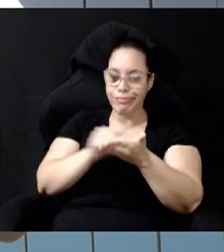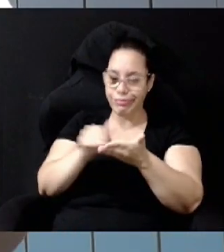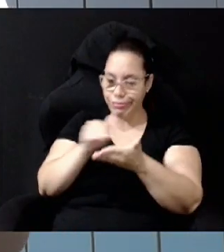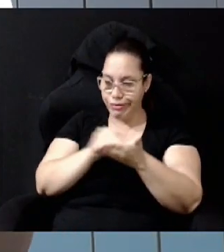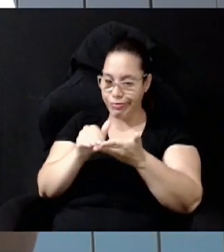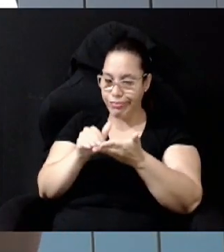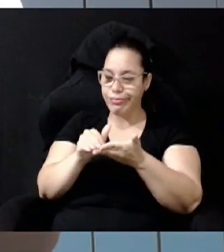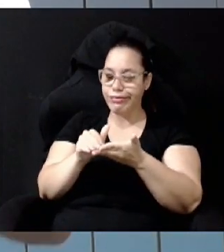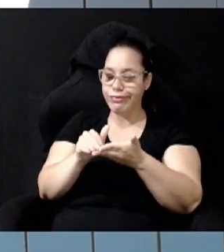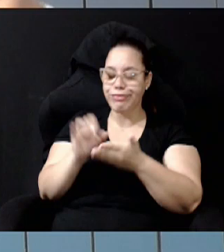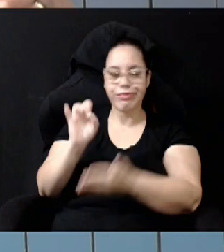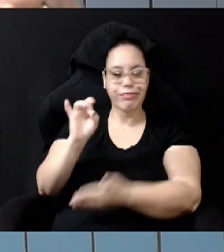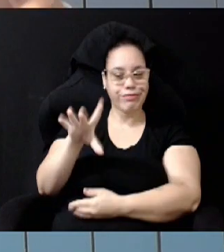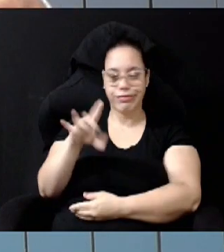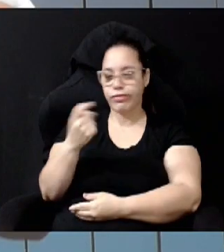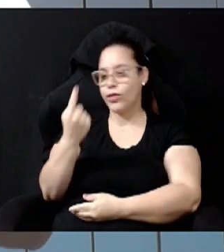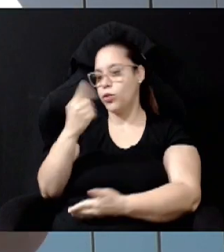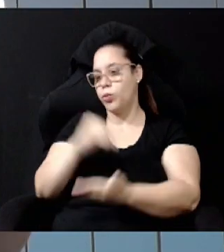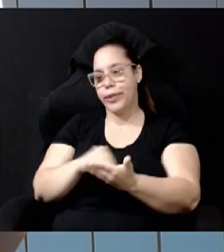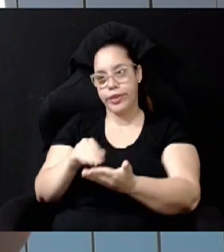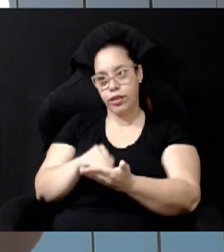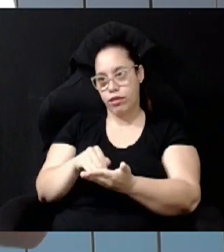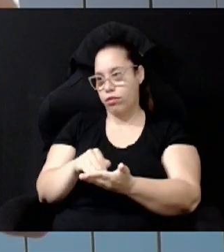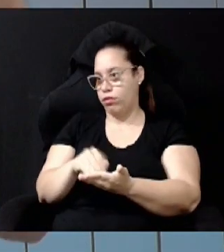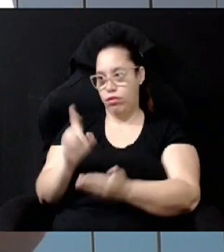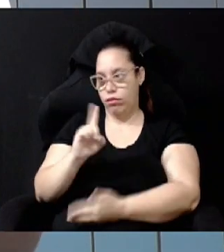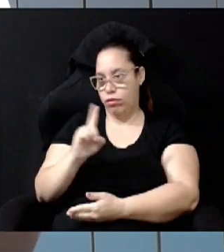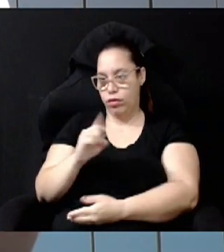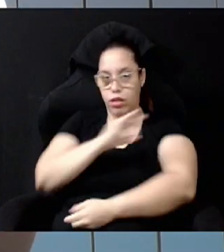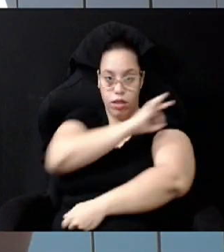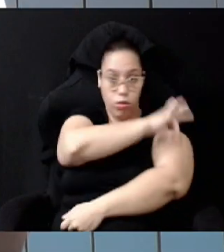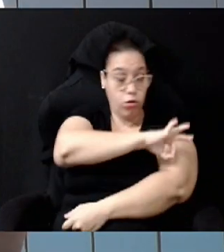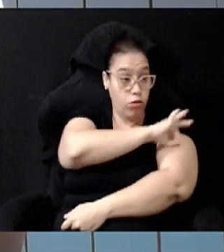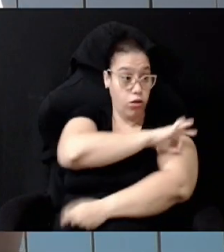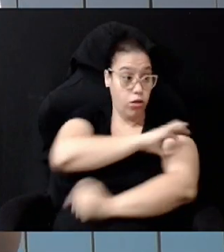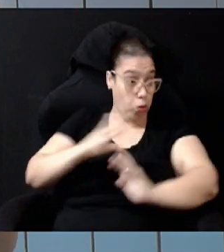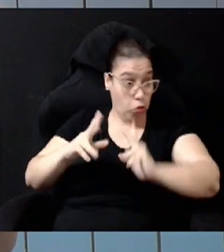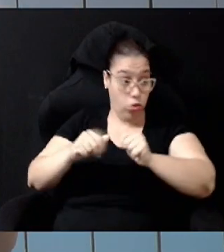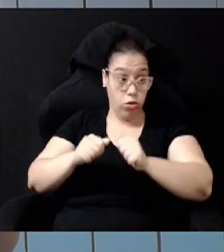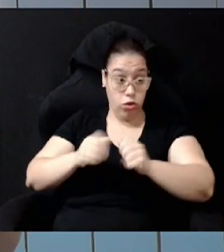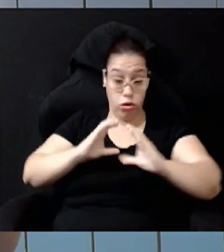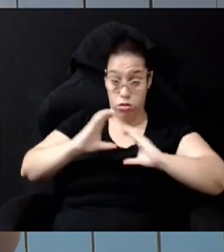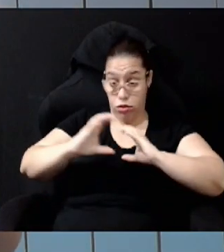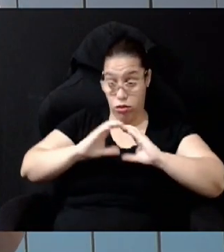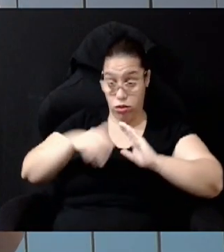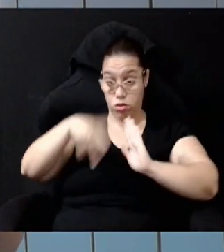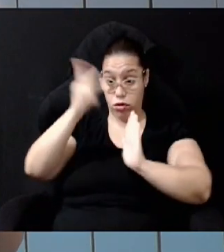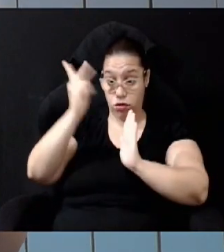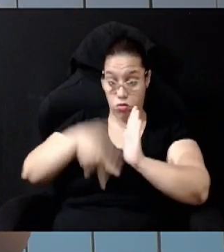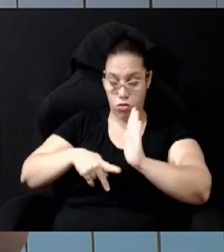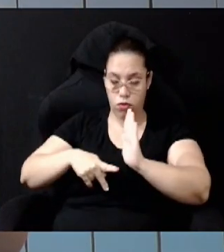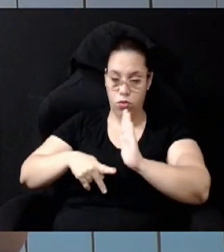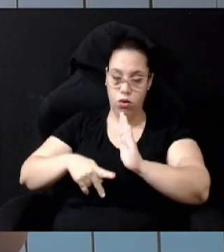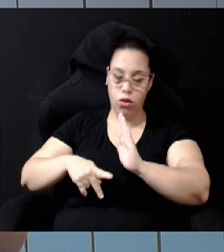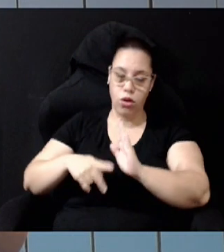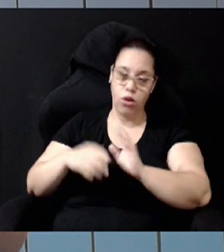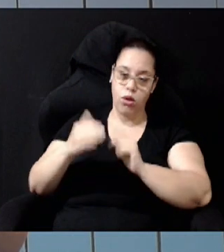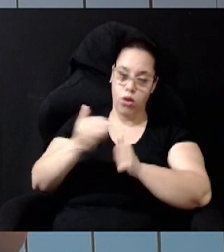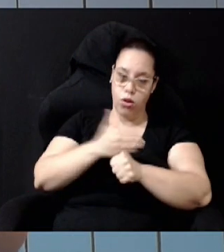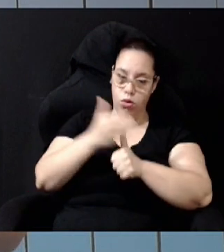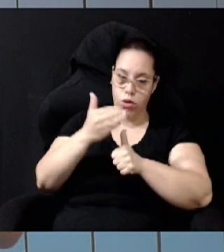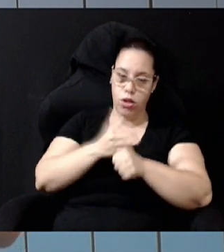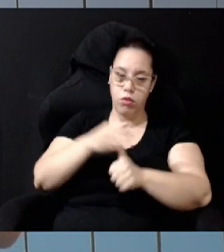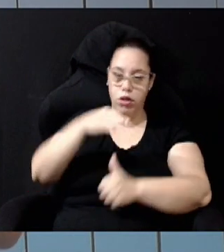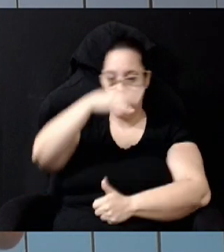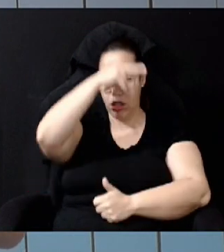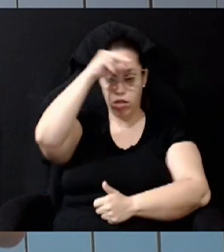só uma secretaria, talvez a prefeitura como um todo, talvez coordenado pelo próprio gabinete do prefeito, não é? Para fazer